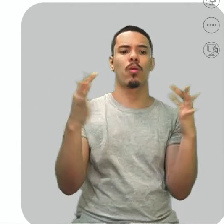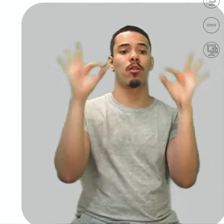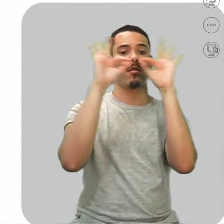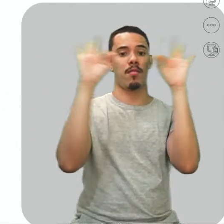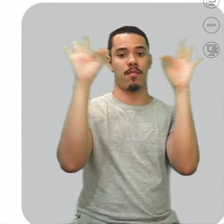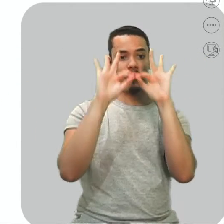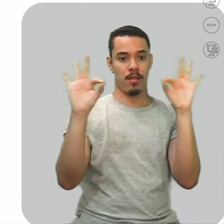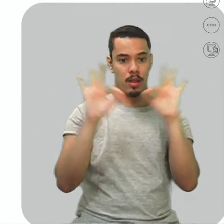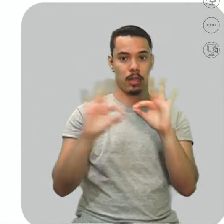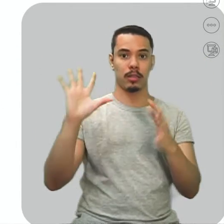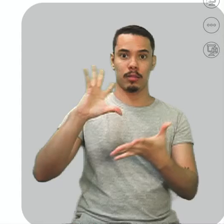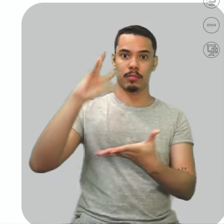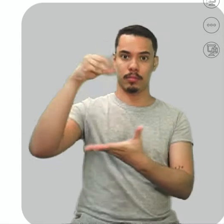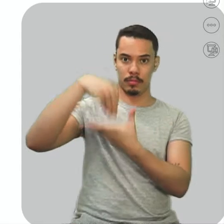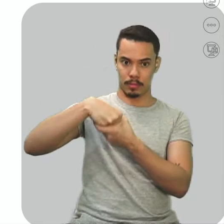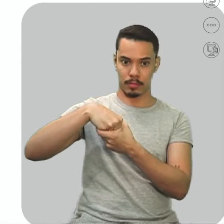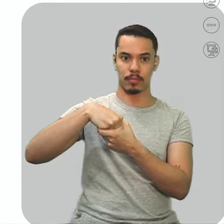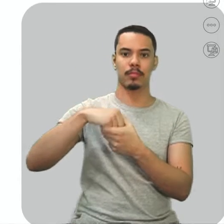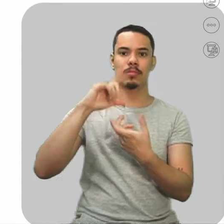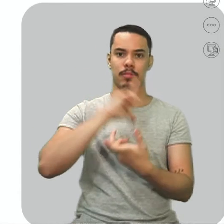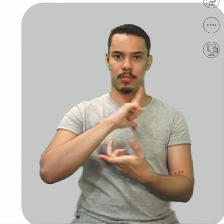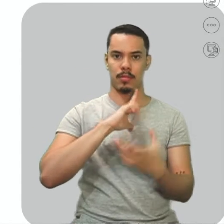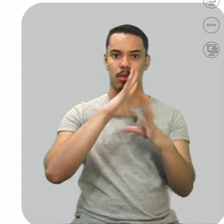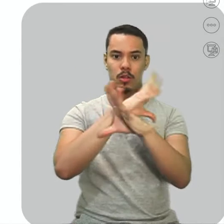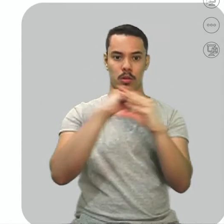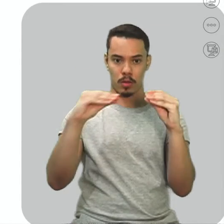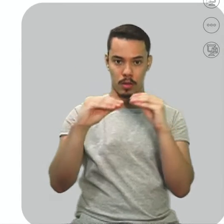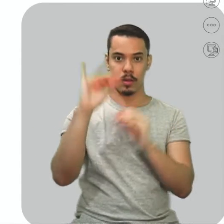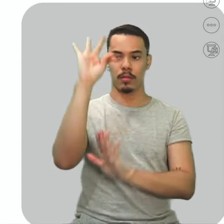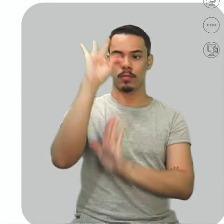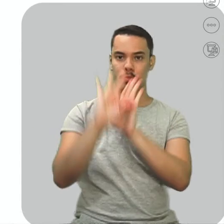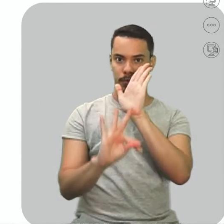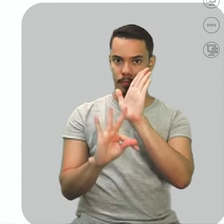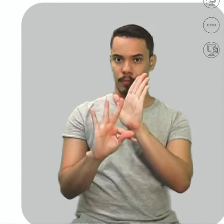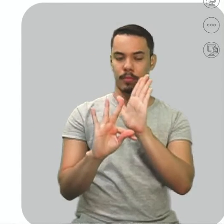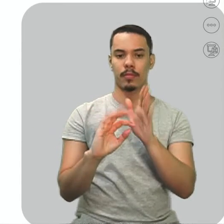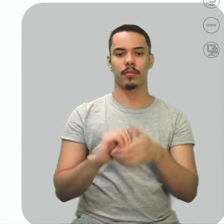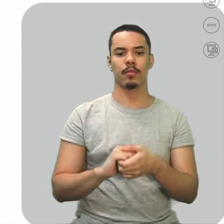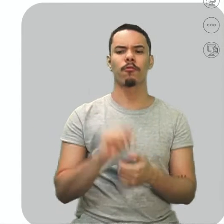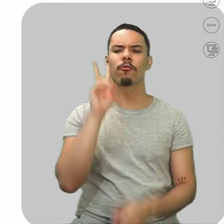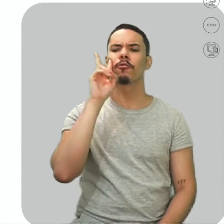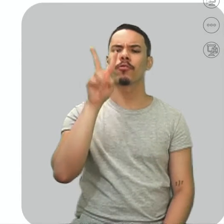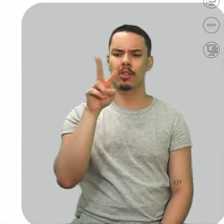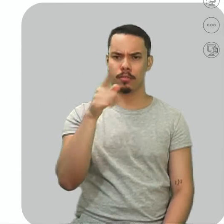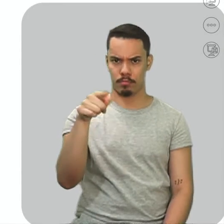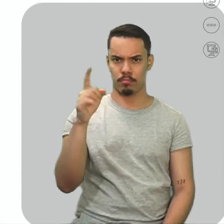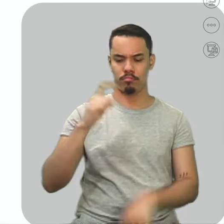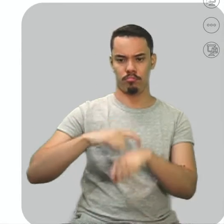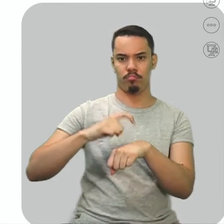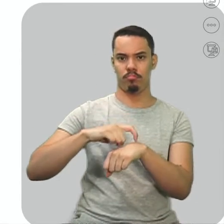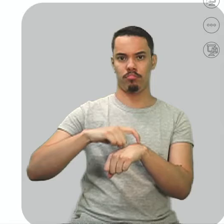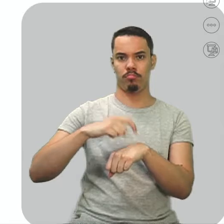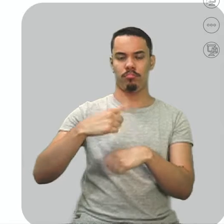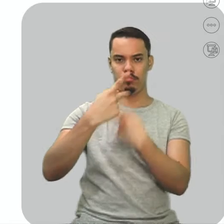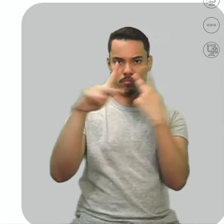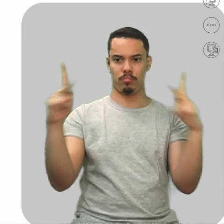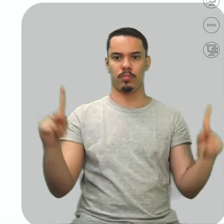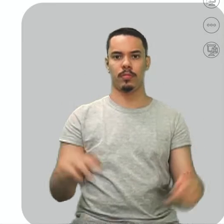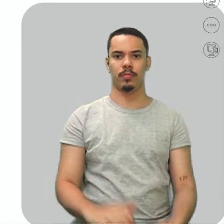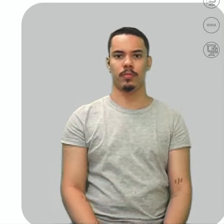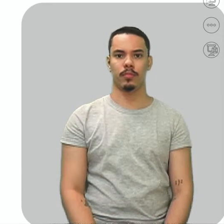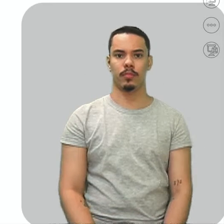orações coordenadas aparece nos textos veja aí um tempinho